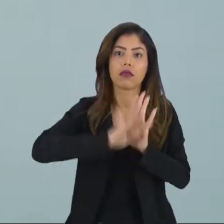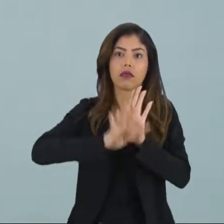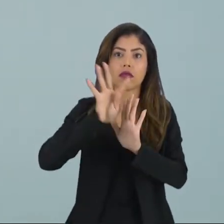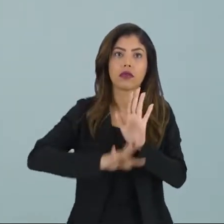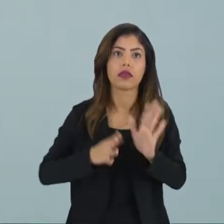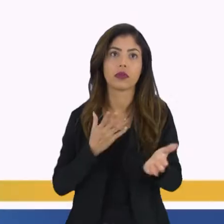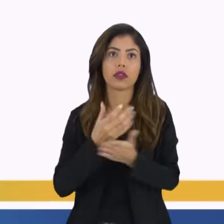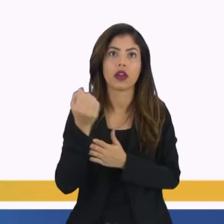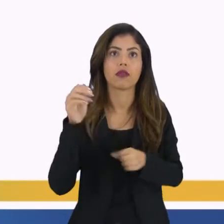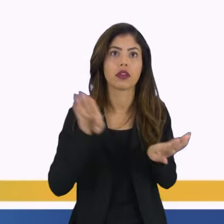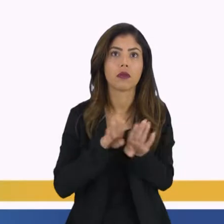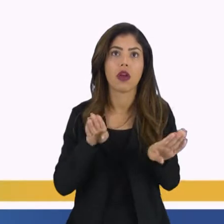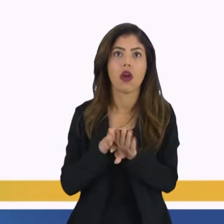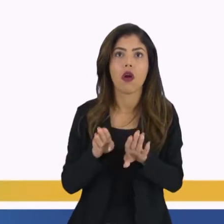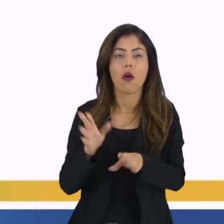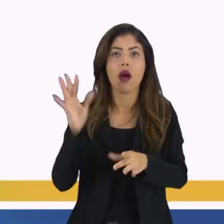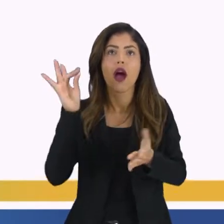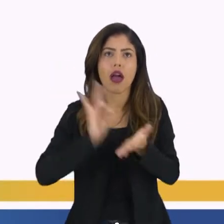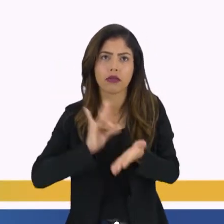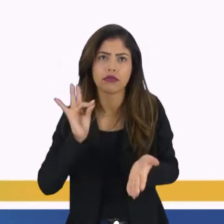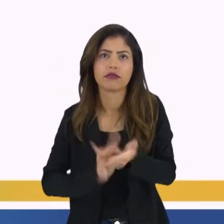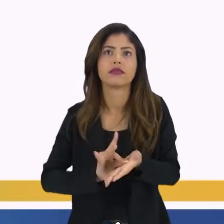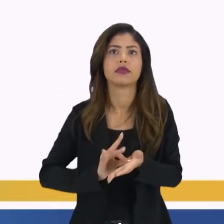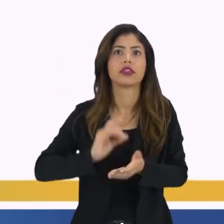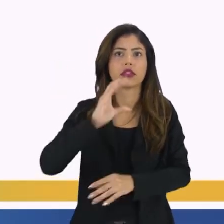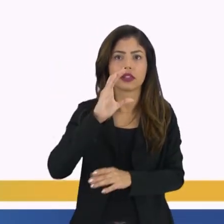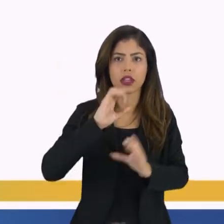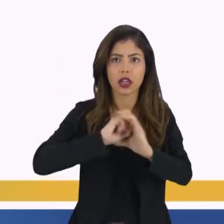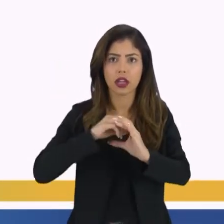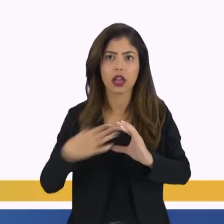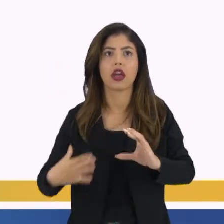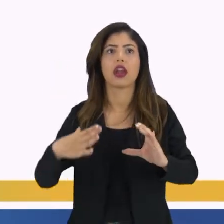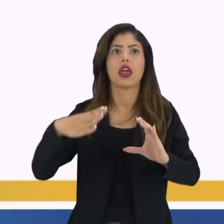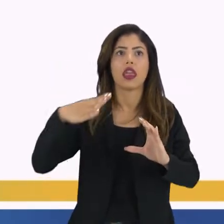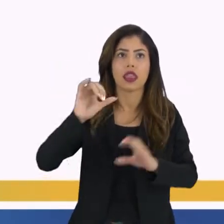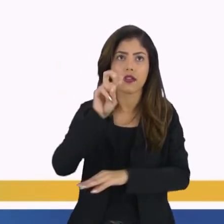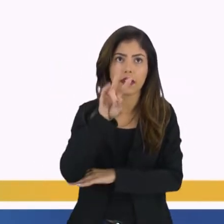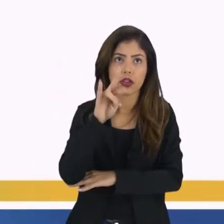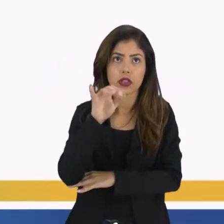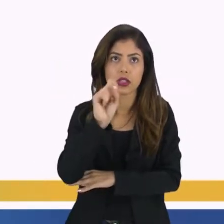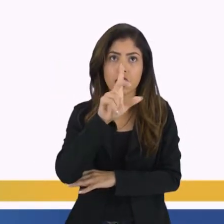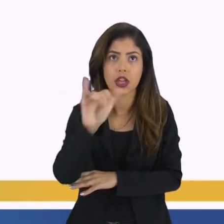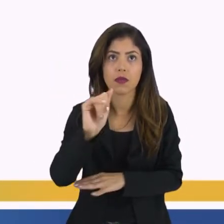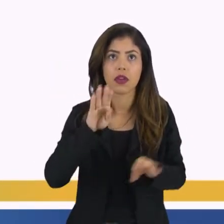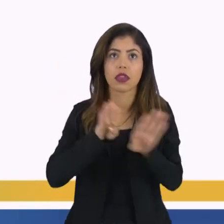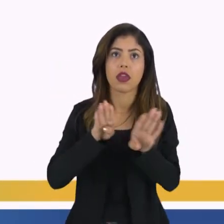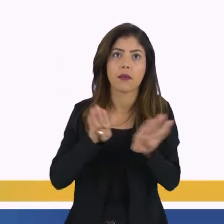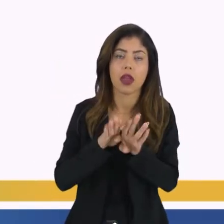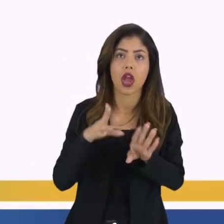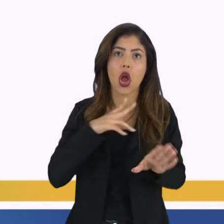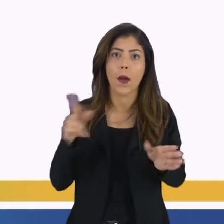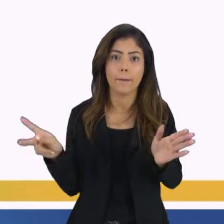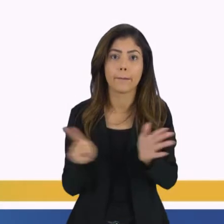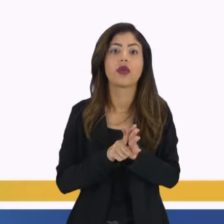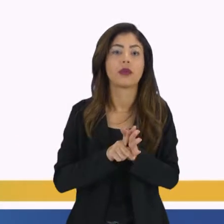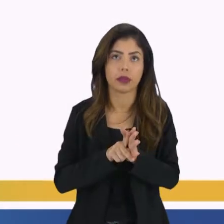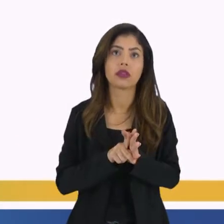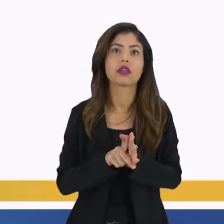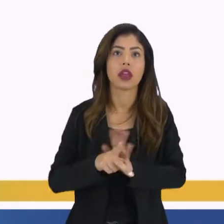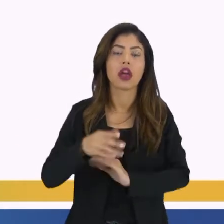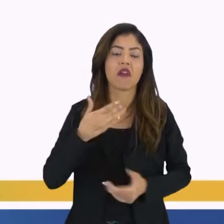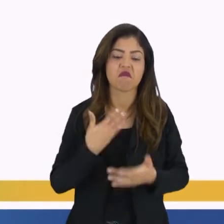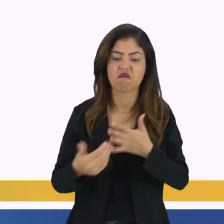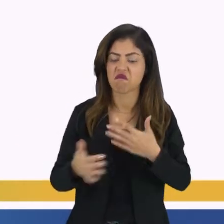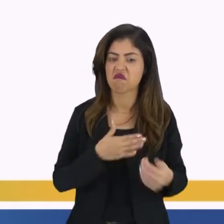Buscava-se uma arte mais próxima da realidade, de caráter verossímil, dotada de maior objetividade possível, sem qualquer traço